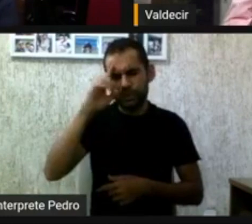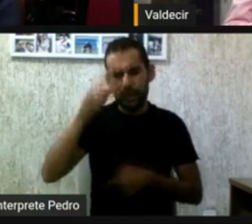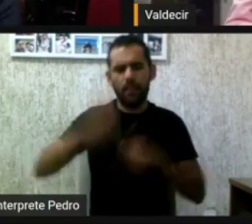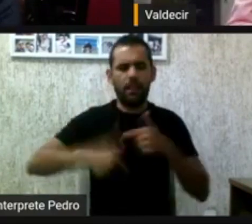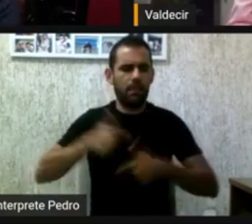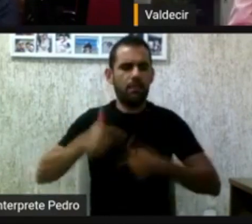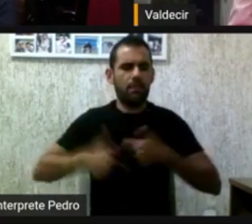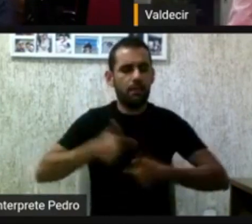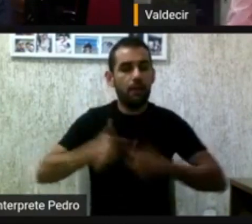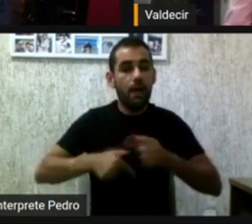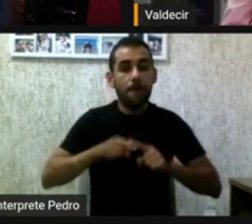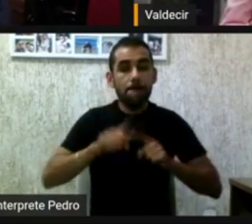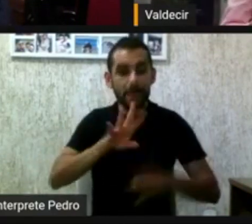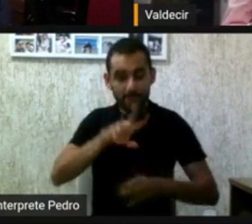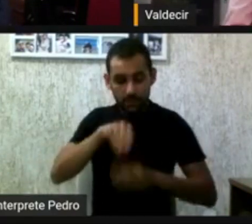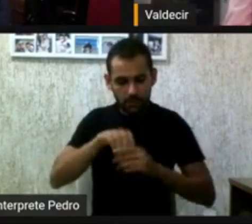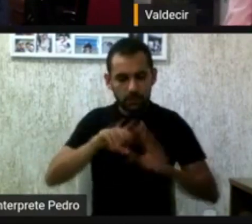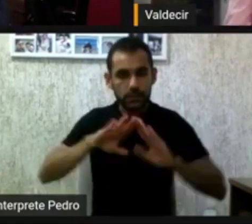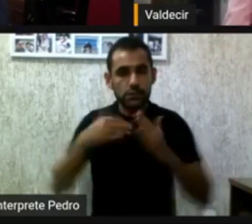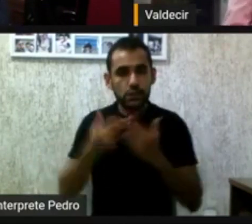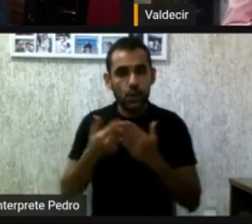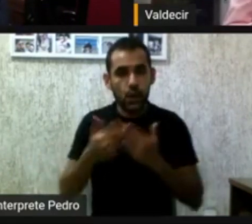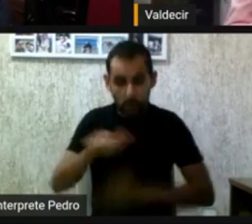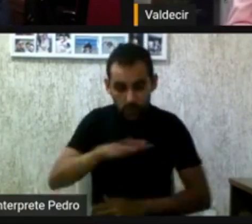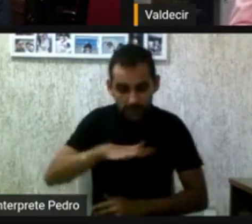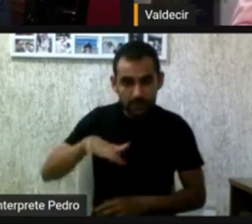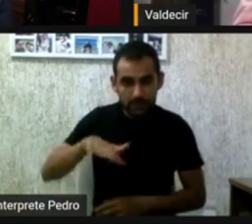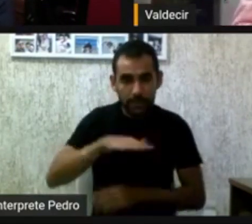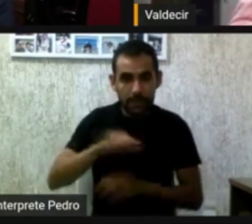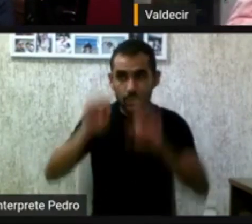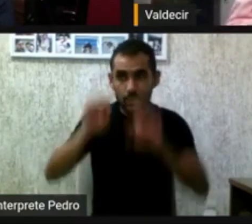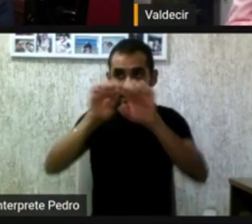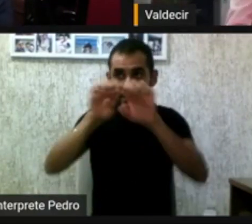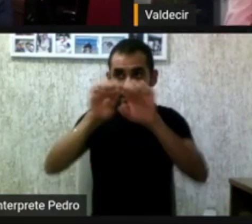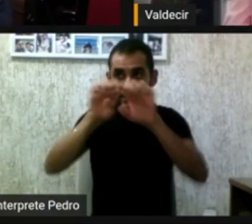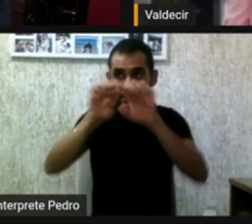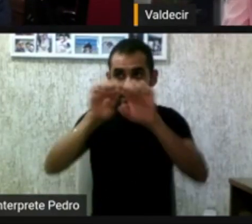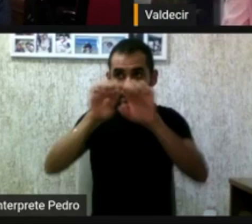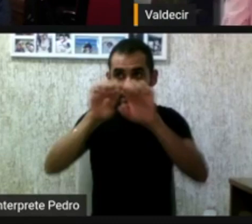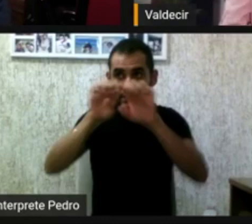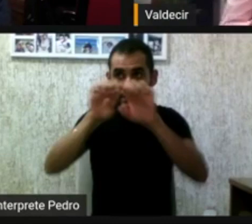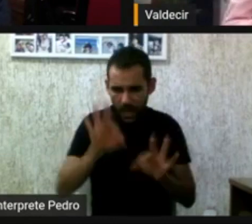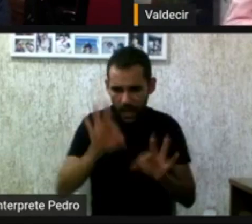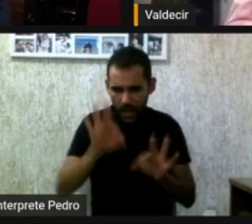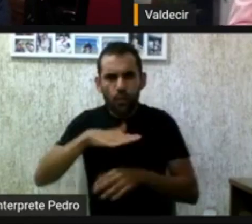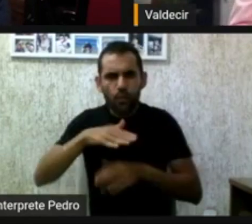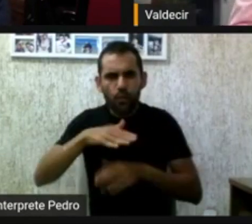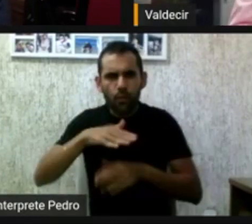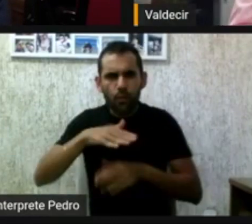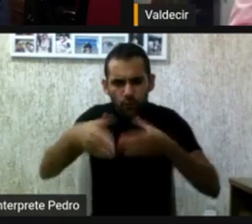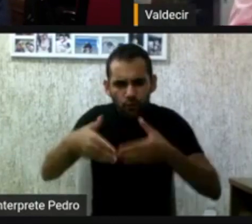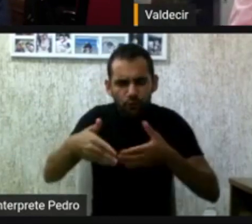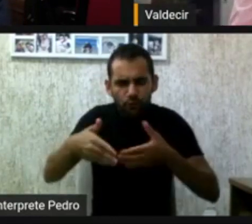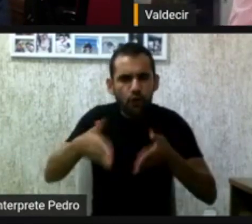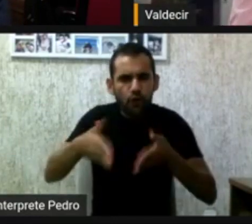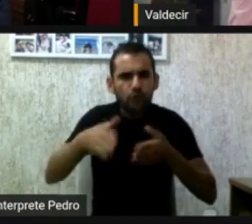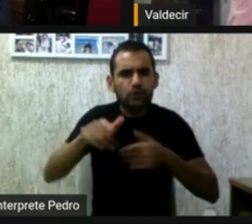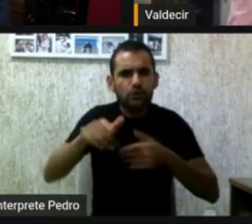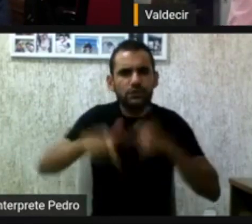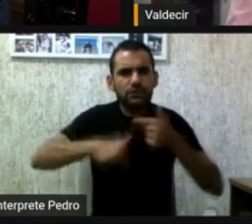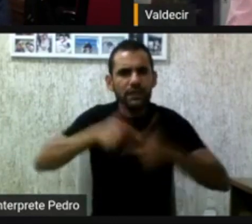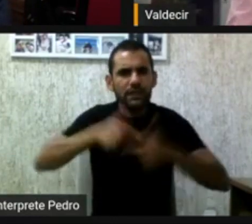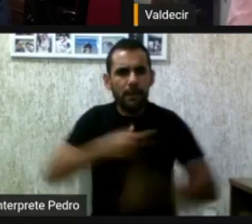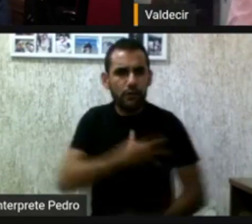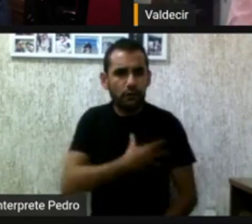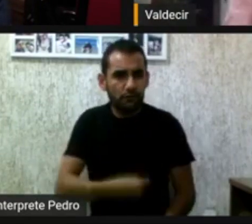que dentro dessas escolas, os espaços, as estruturas físicas, o ambiente de trabalho, o ambiente para o seu filho, nós